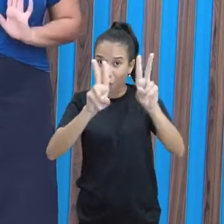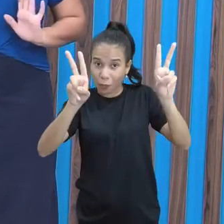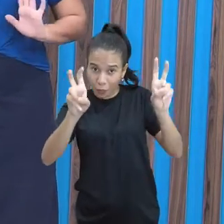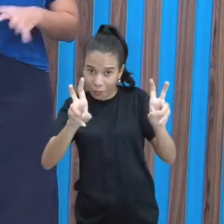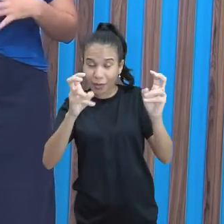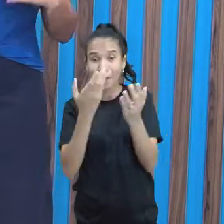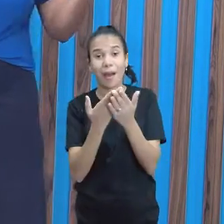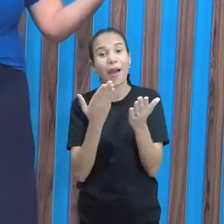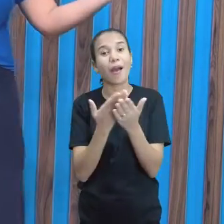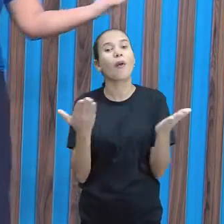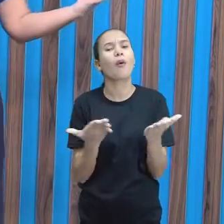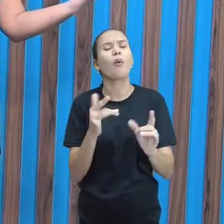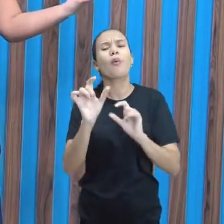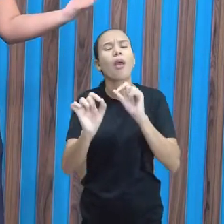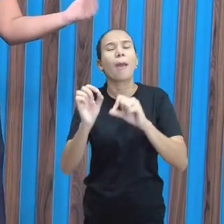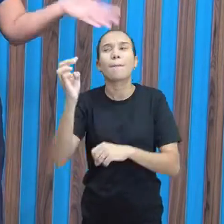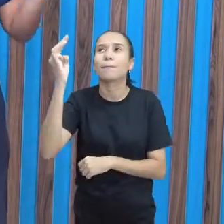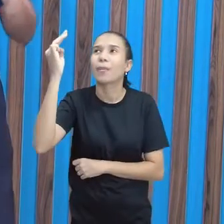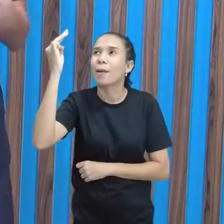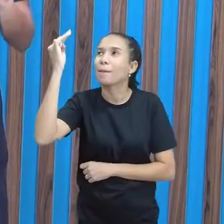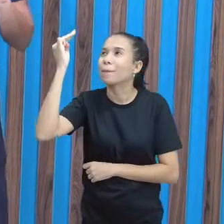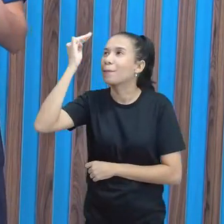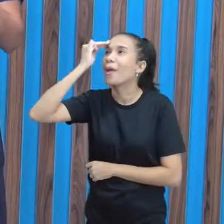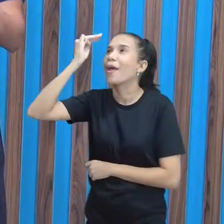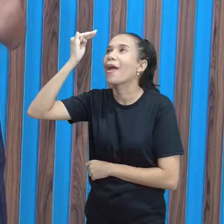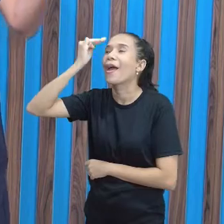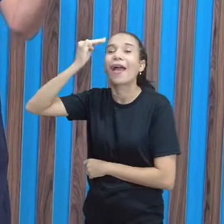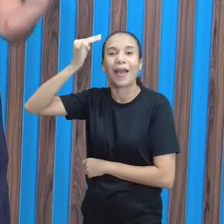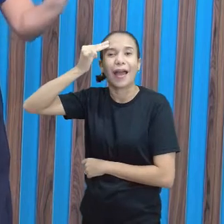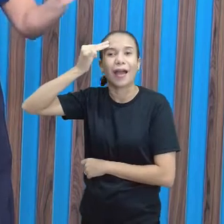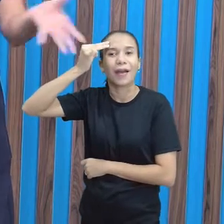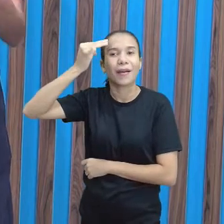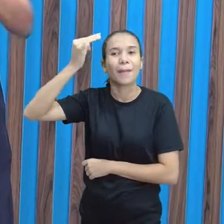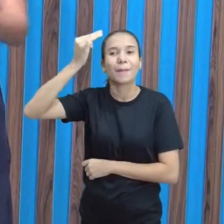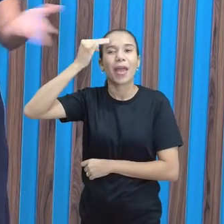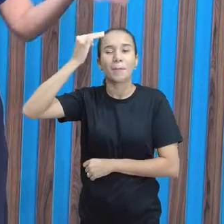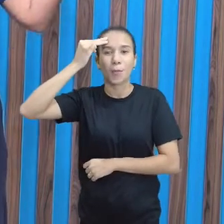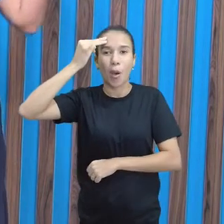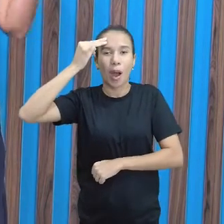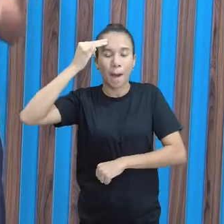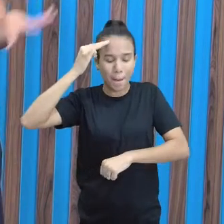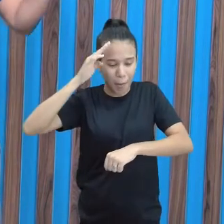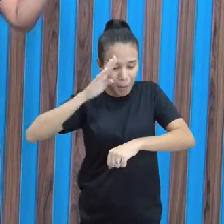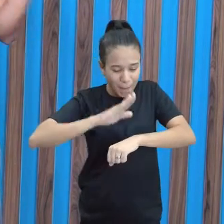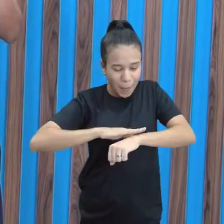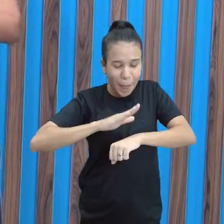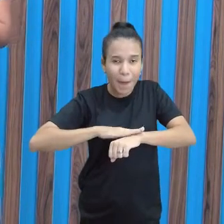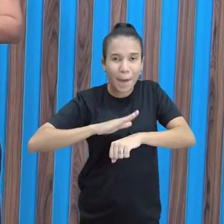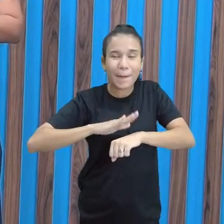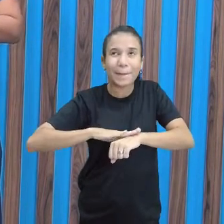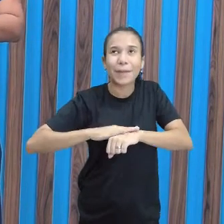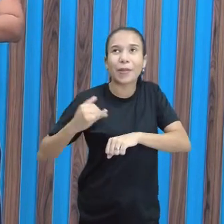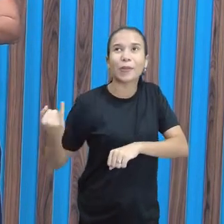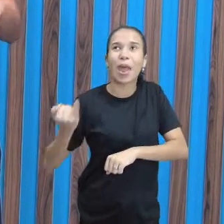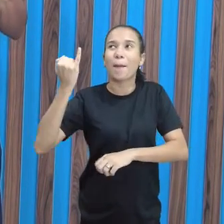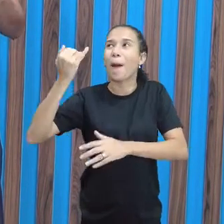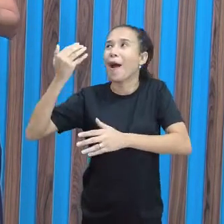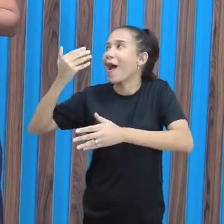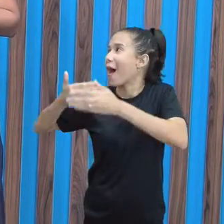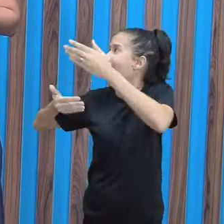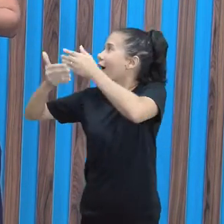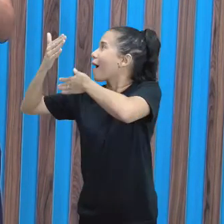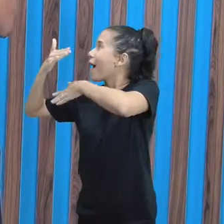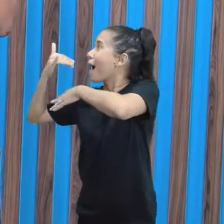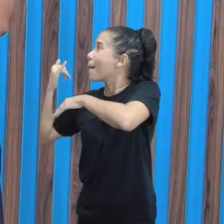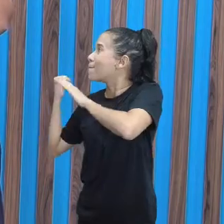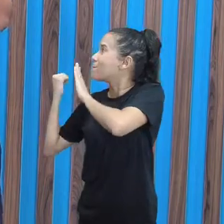de hoje é memória. E eu botei esse título bonito, ó. Memória, momentos que marcam o passado. E aqui a gente já vai